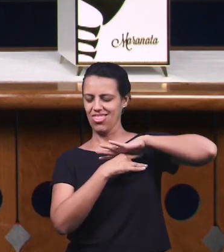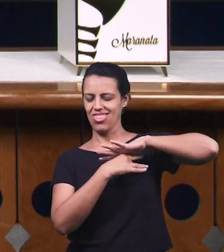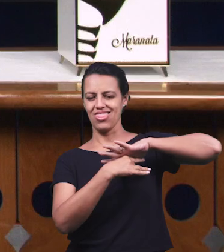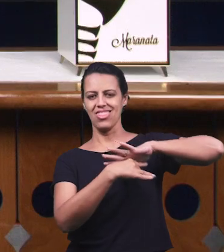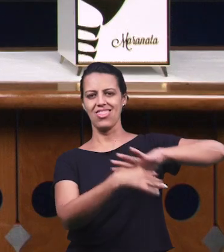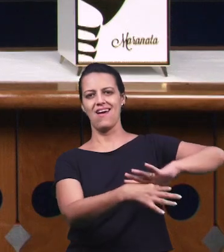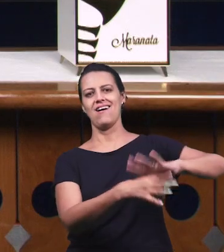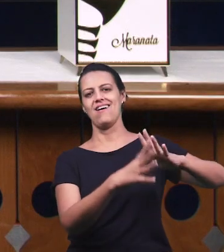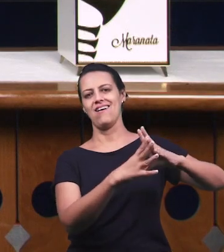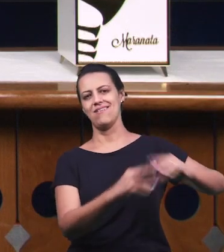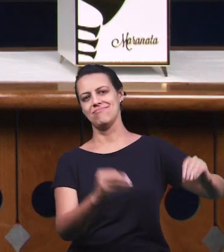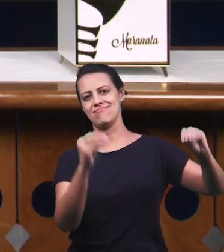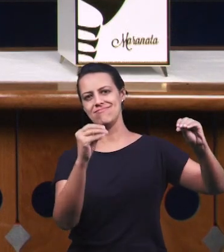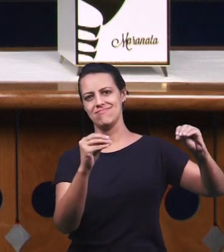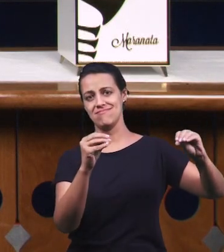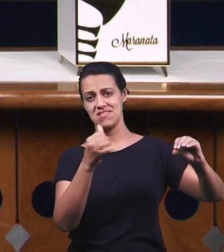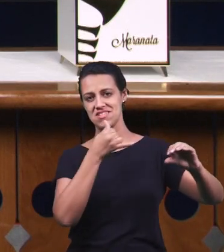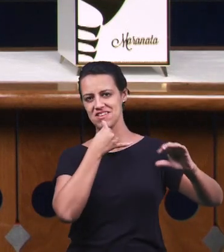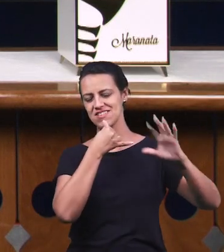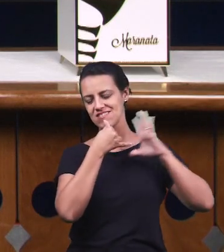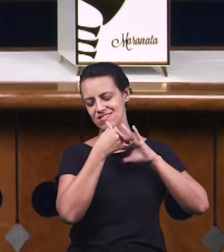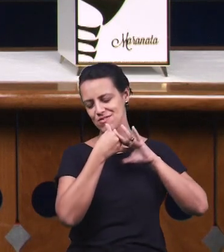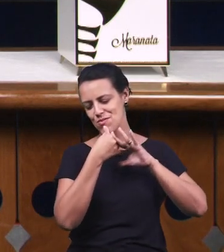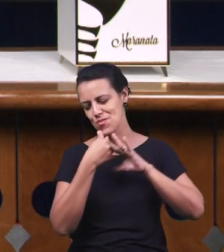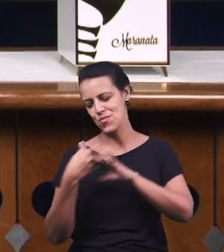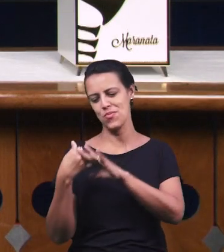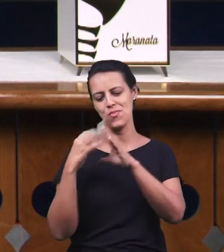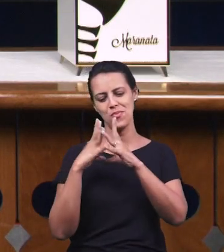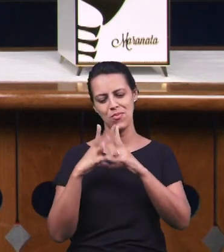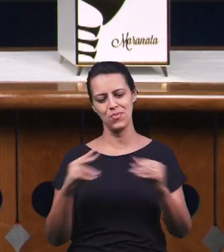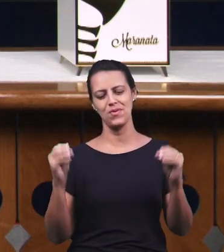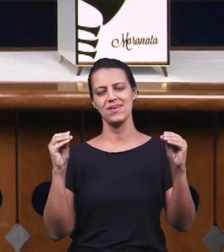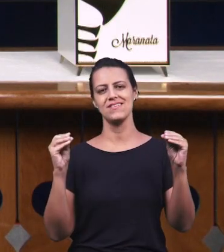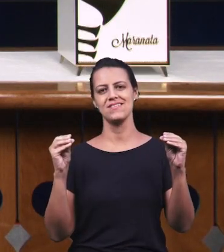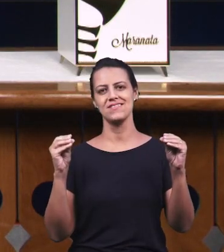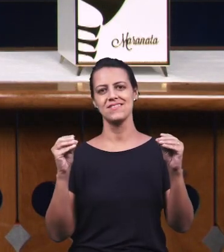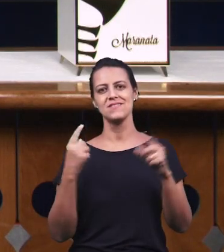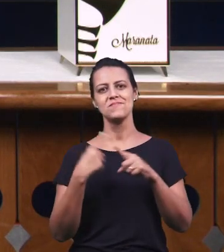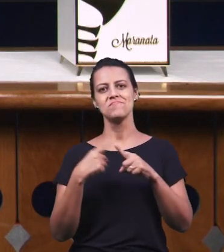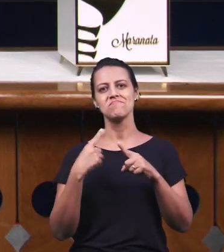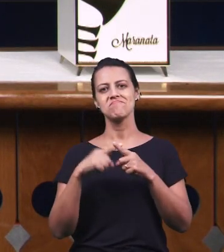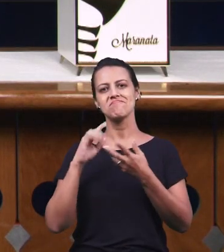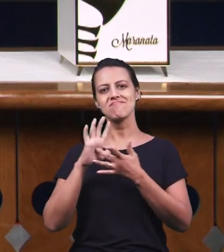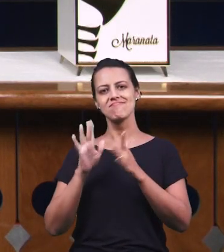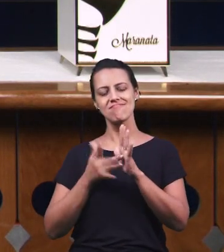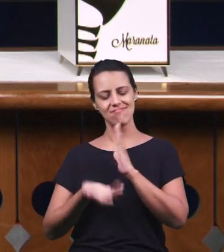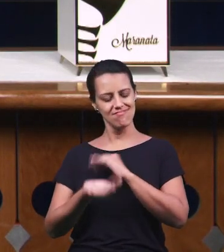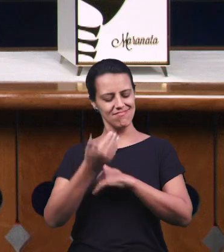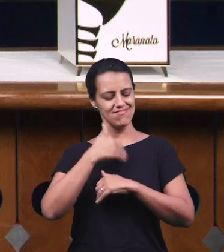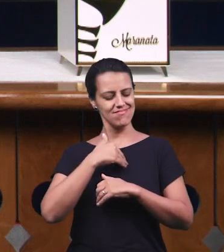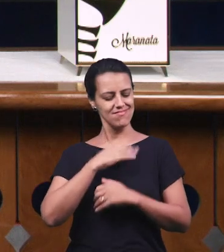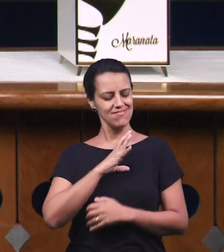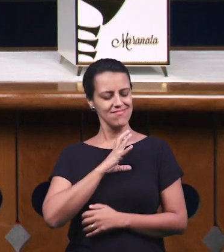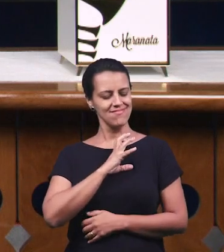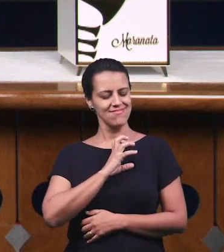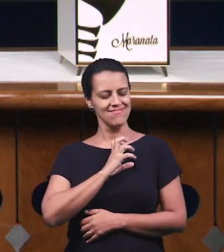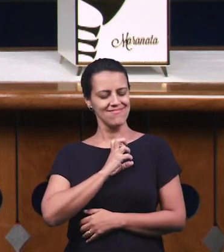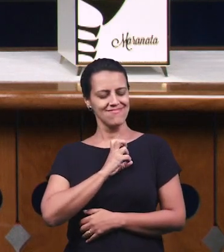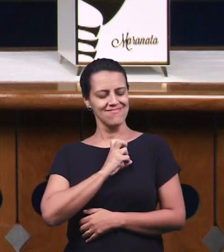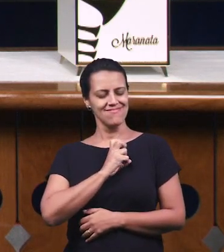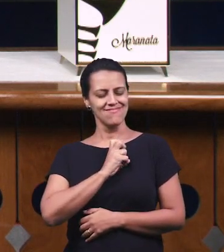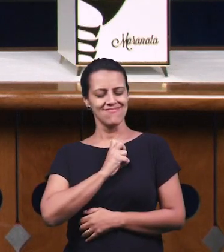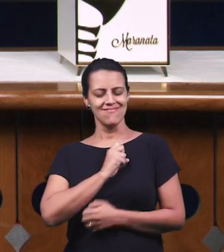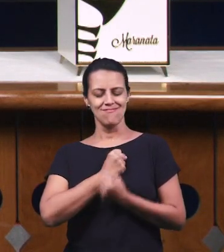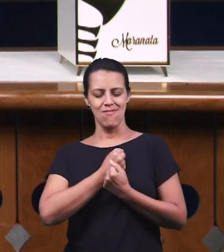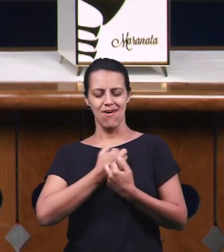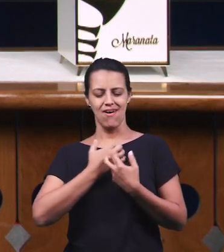Porque a Bíblia diz que o amor de Deus lança fora o medo. O amor de Deus, quando encontra